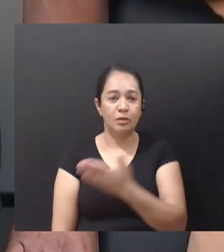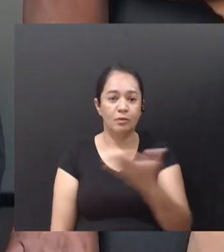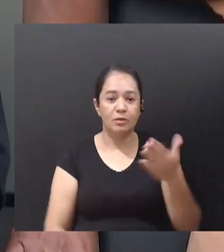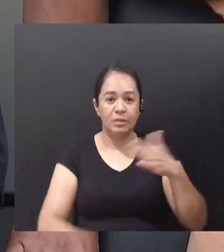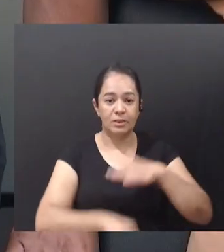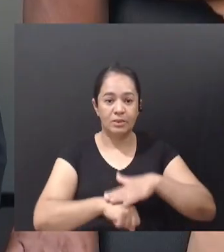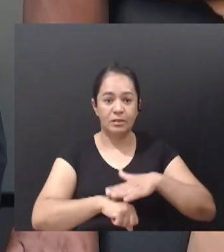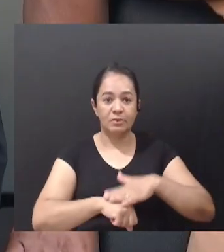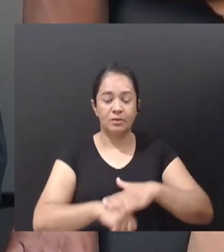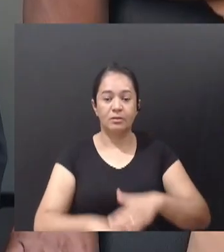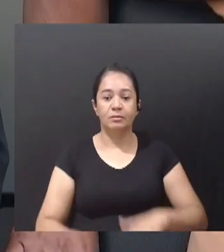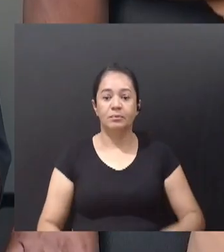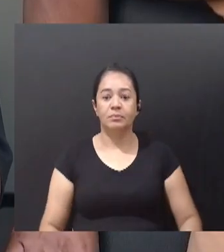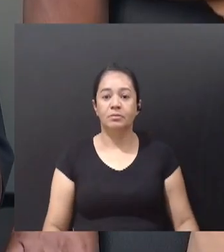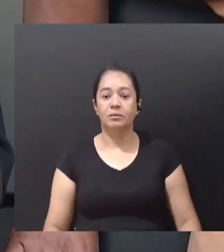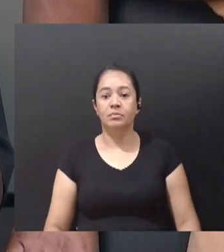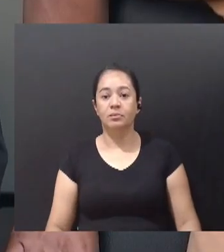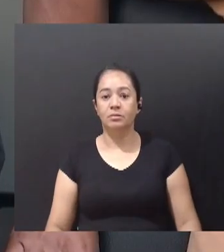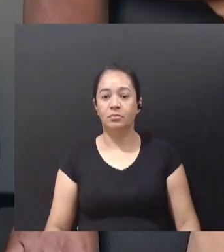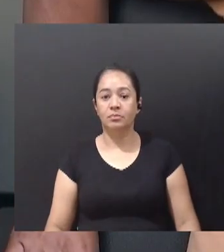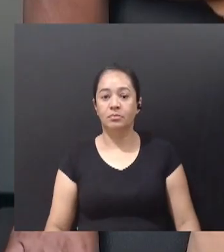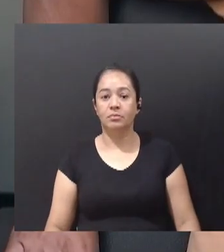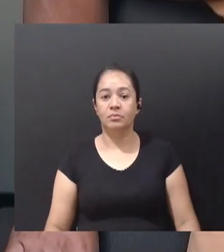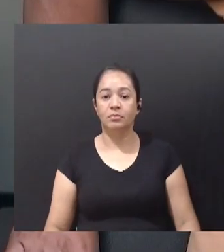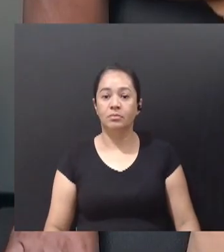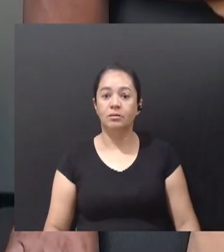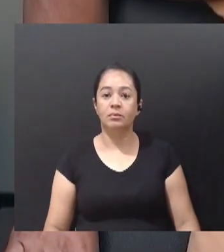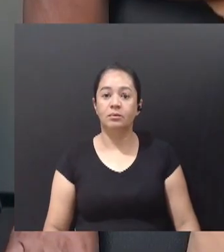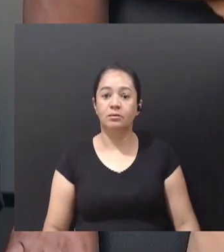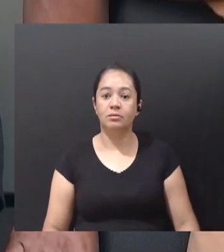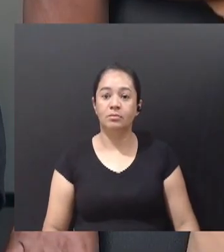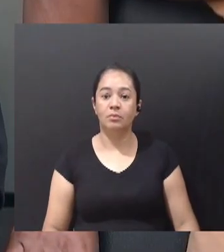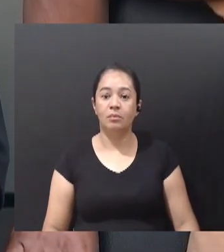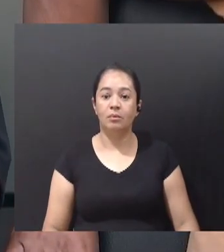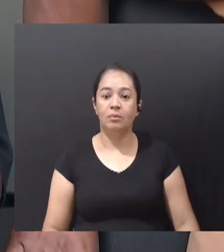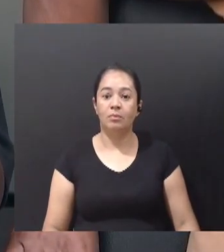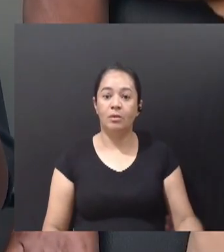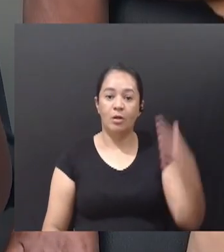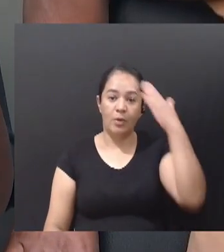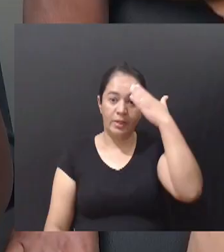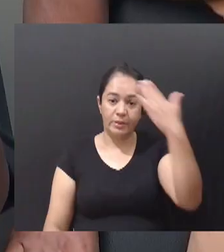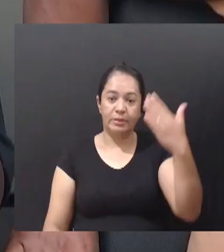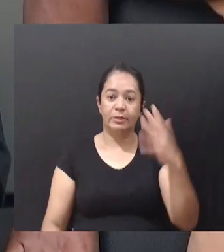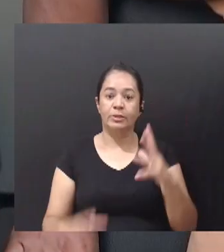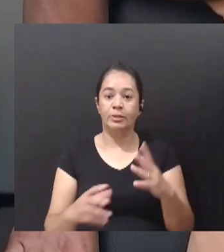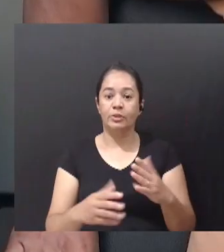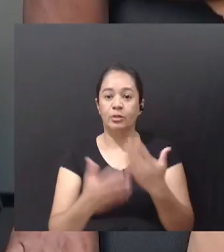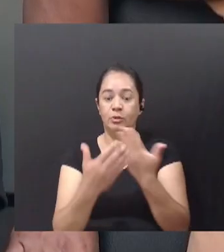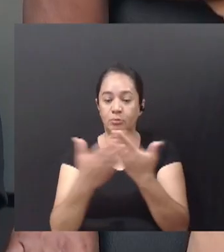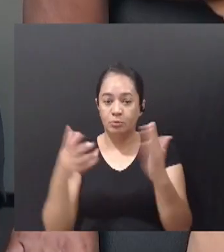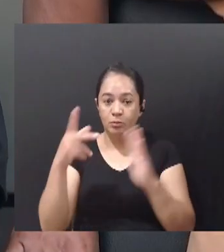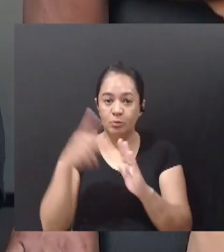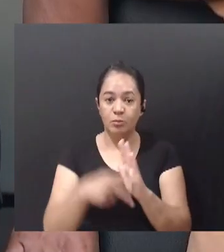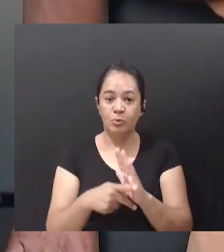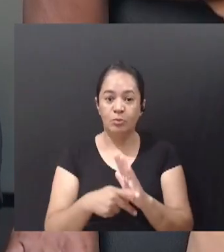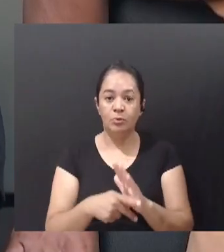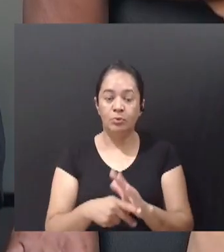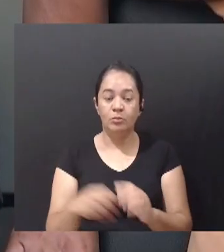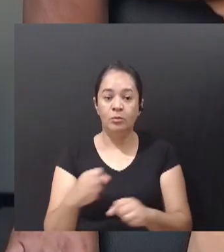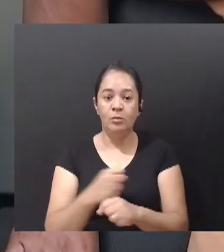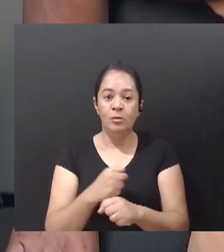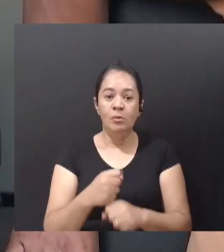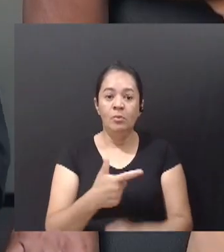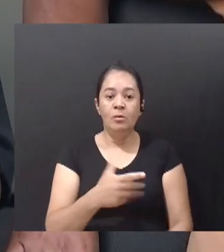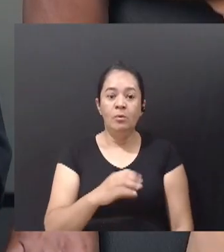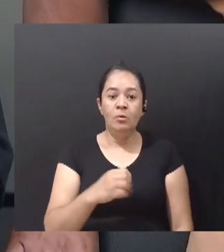entendeu? Então, agradeço muito ao projeto de vocês e que no ano de 2026 dê tudo certo,